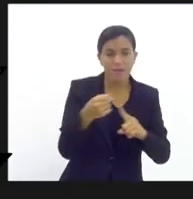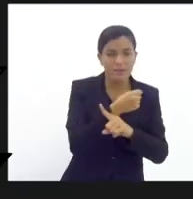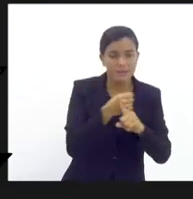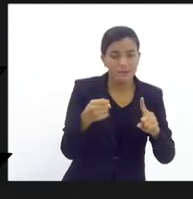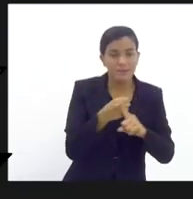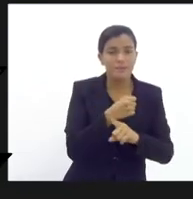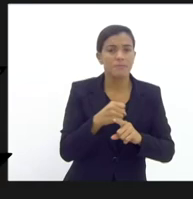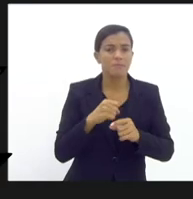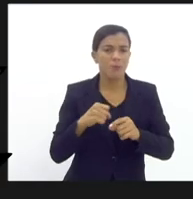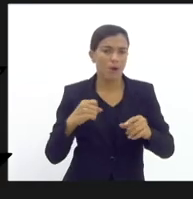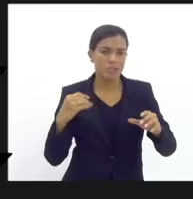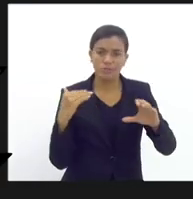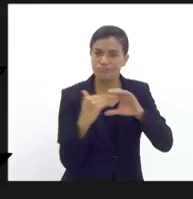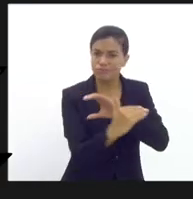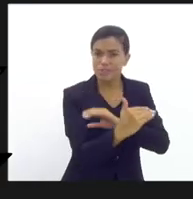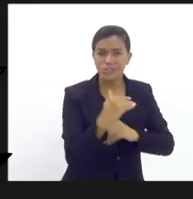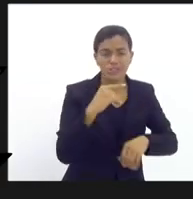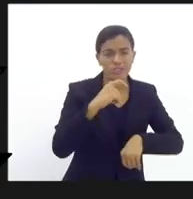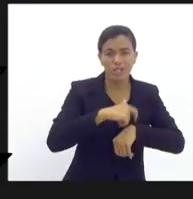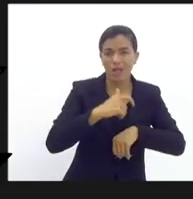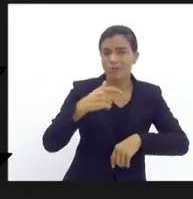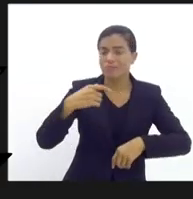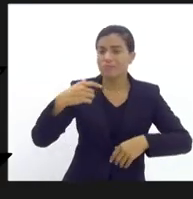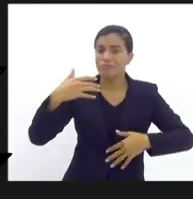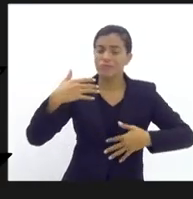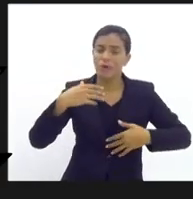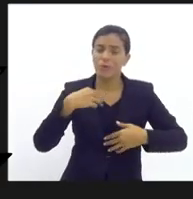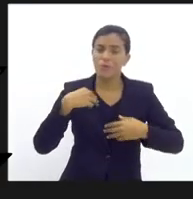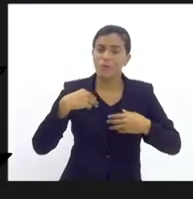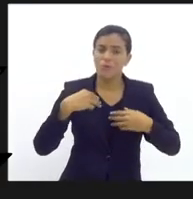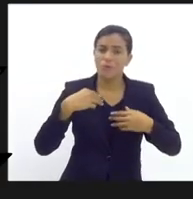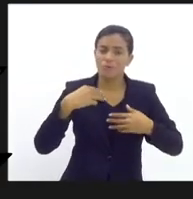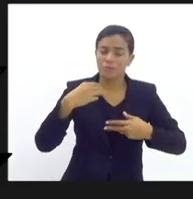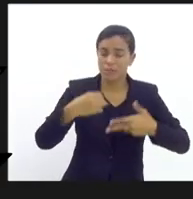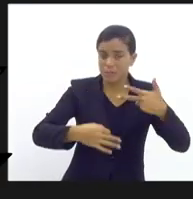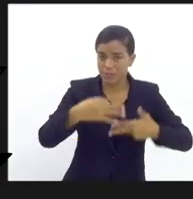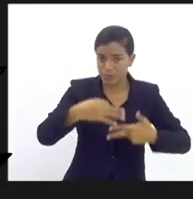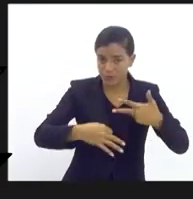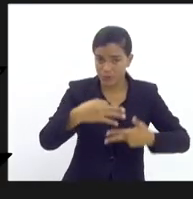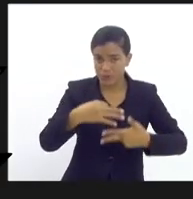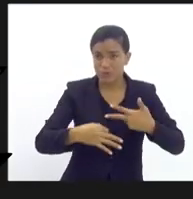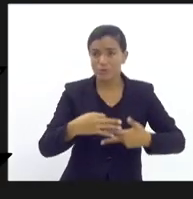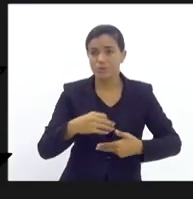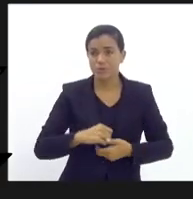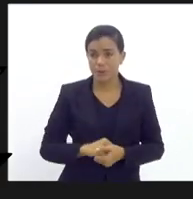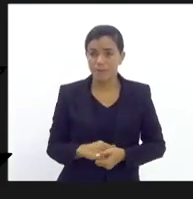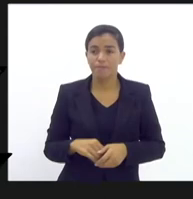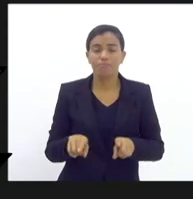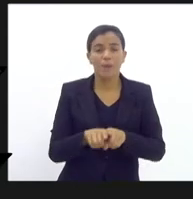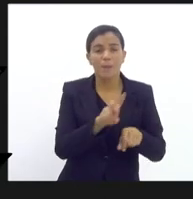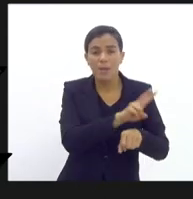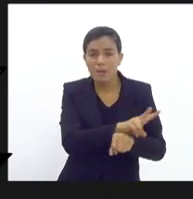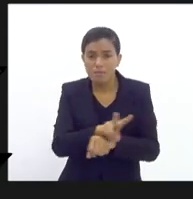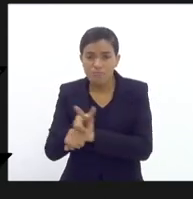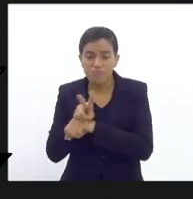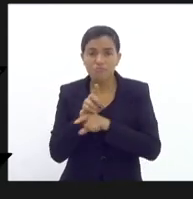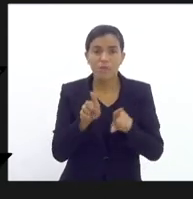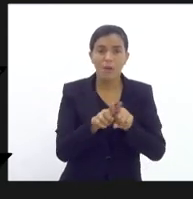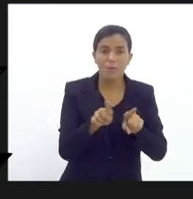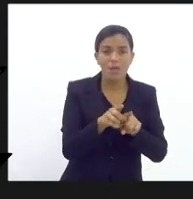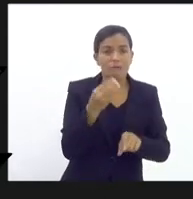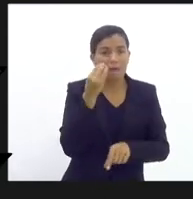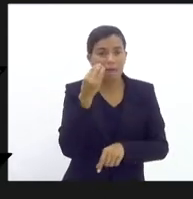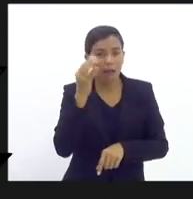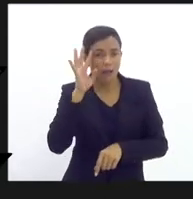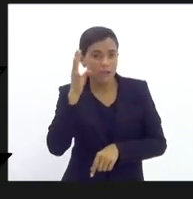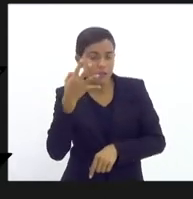suas denúncias diretamente do Ministério da Justiça que vamos dar cabo aí de acompanhar de Realizar o monitoramento buscar respostas